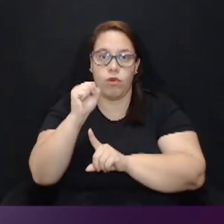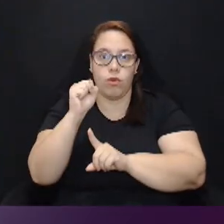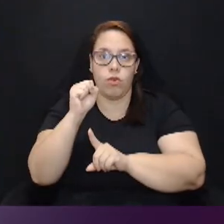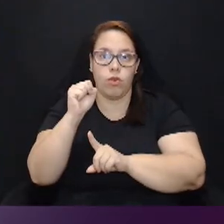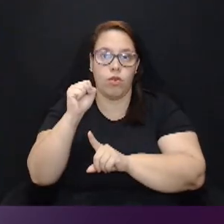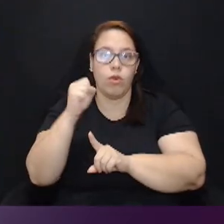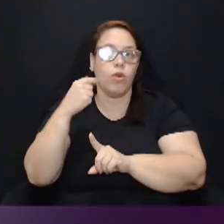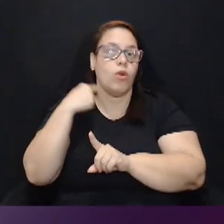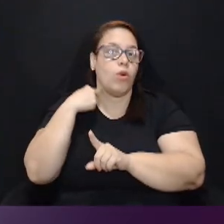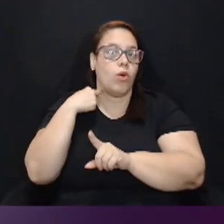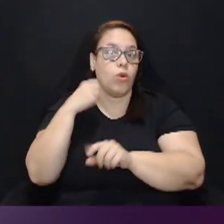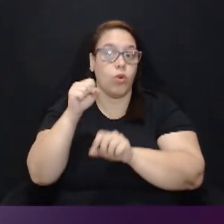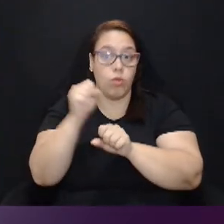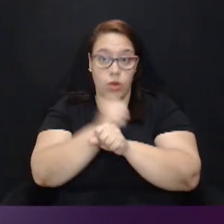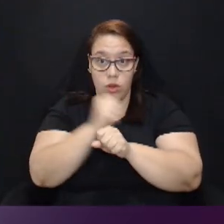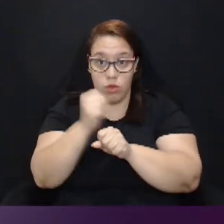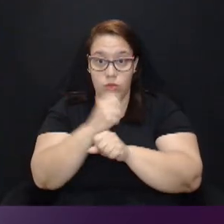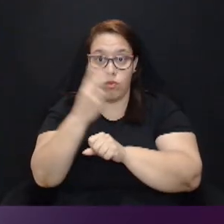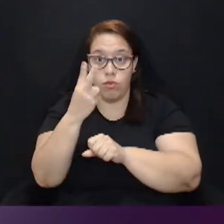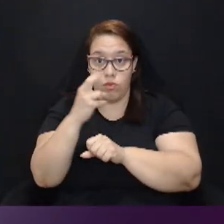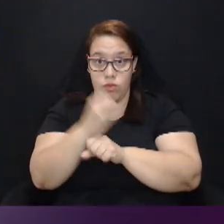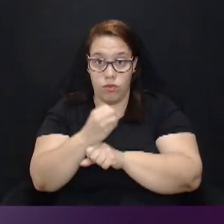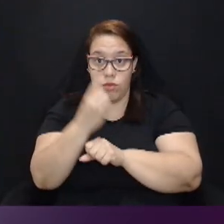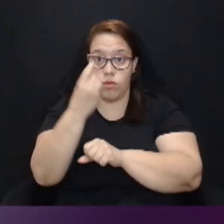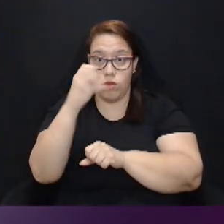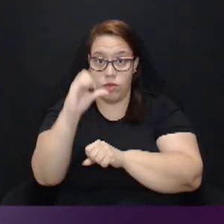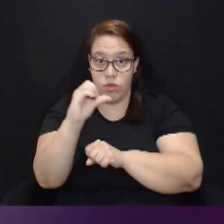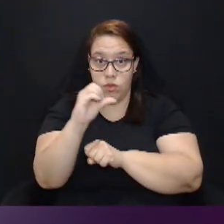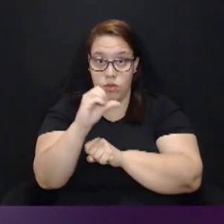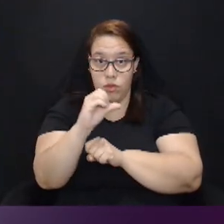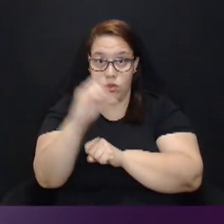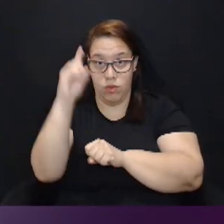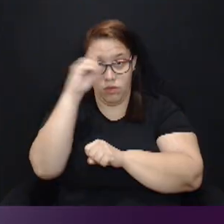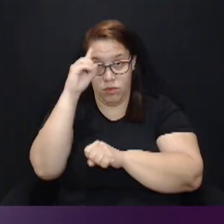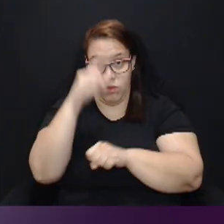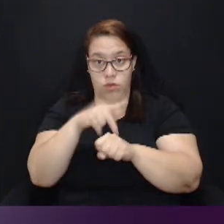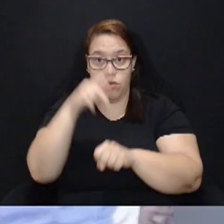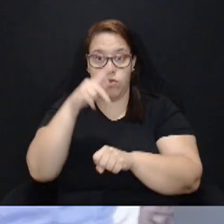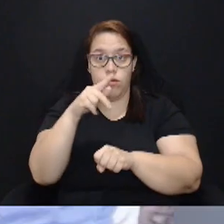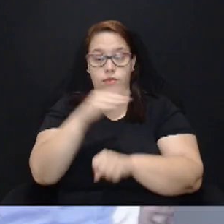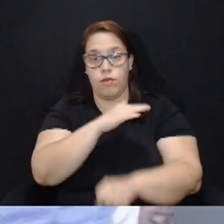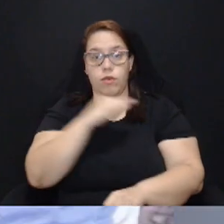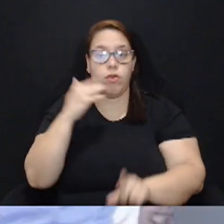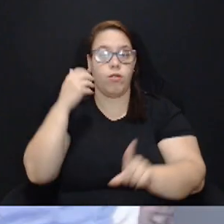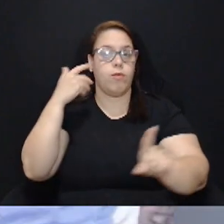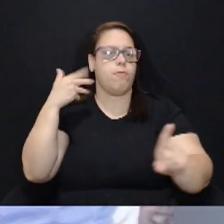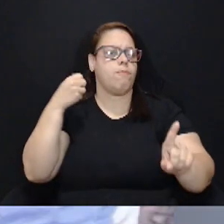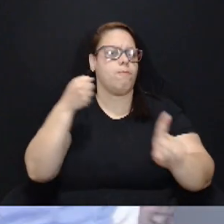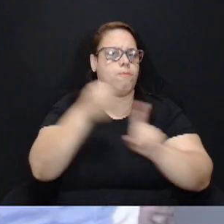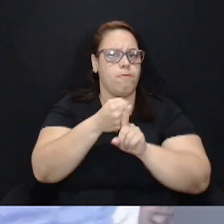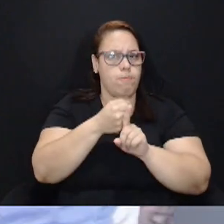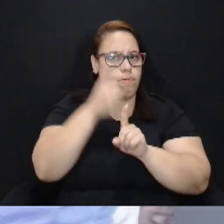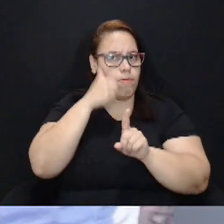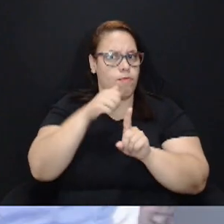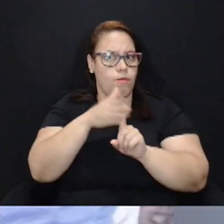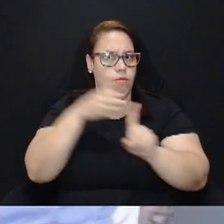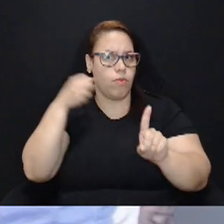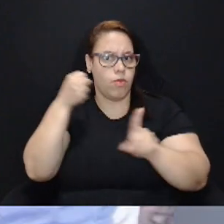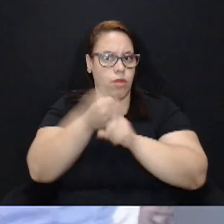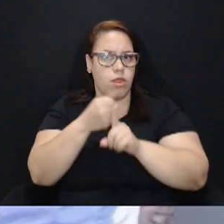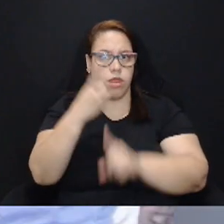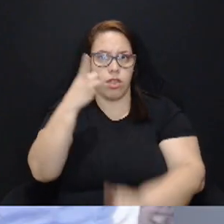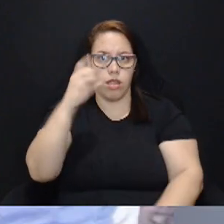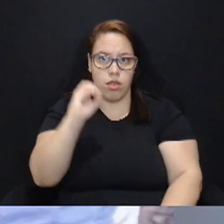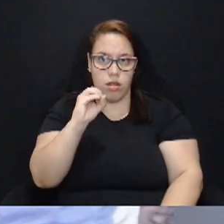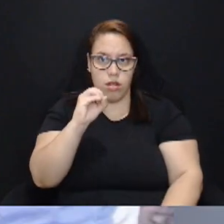ano, 2019, dias após a Thaís ter sido assassinada, que ela foi assassinada dia 10, e no